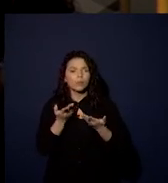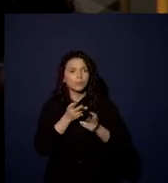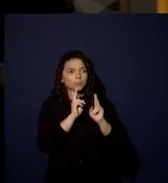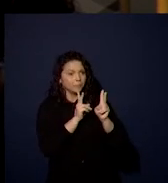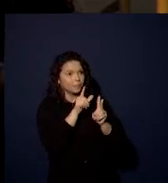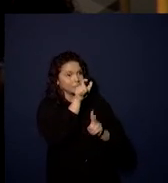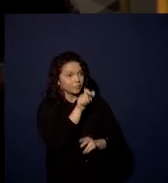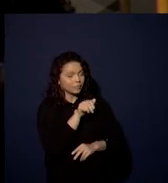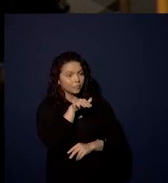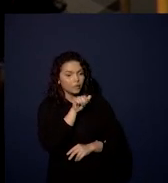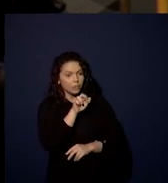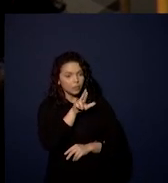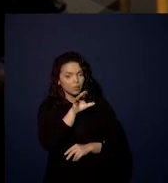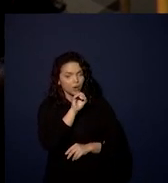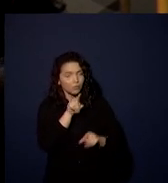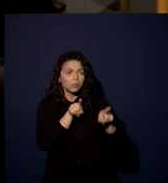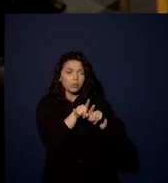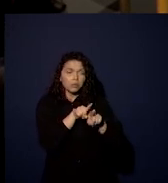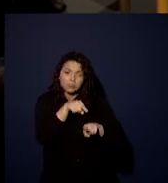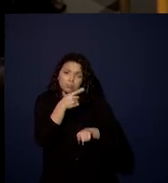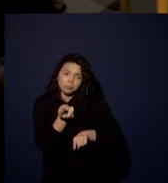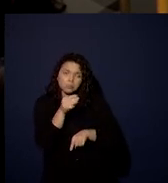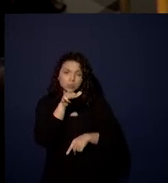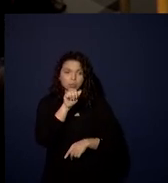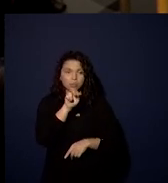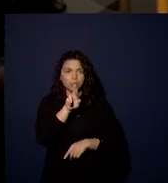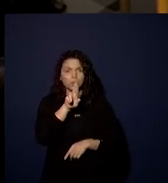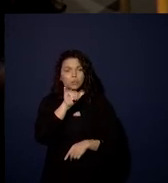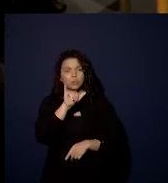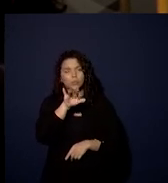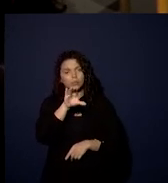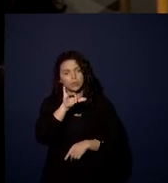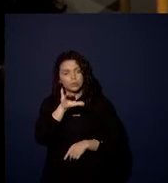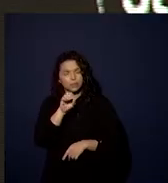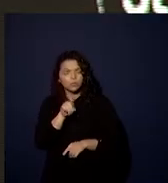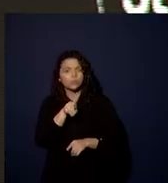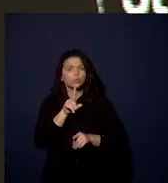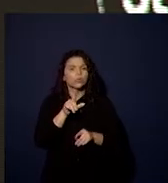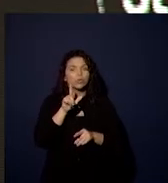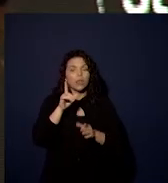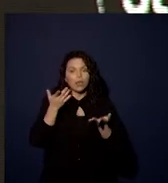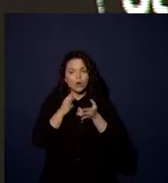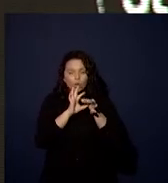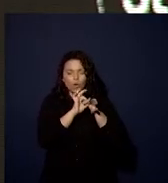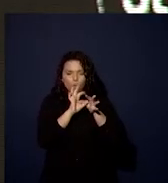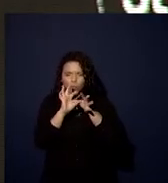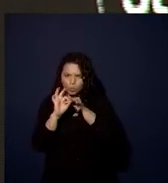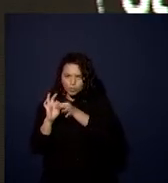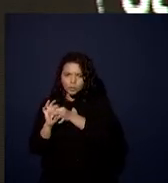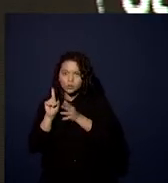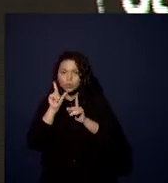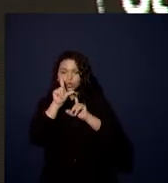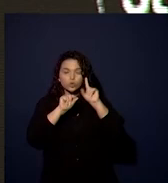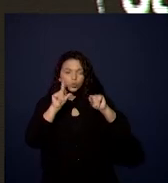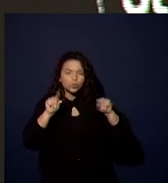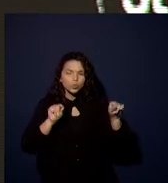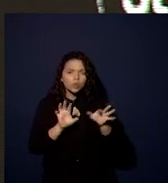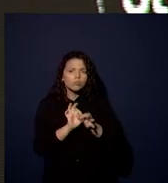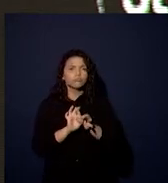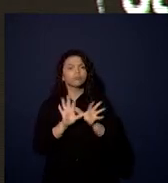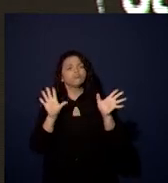pergunta também vale para o Maurício também nesse contexto era liberalização e de aumento de escolha para o consumidor